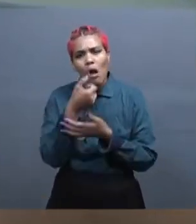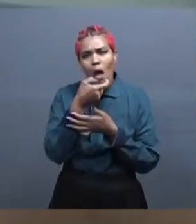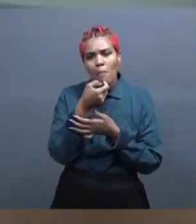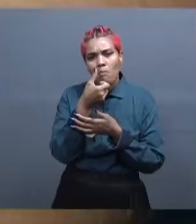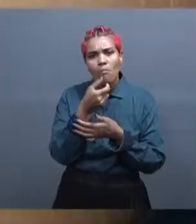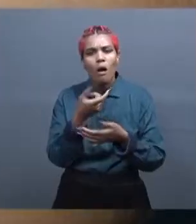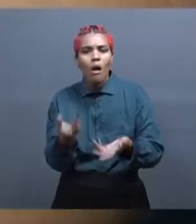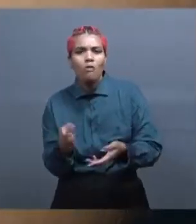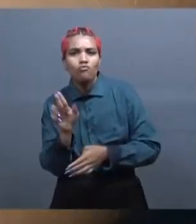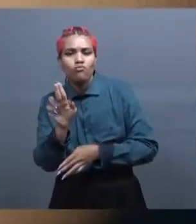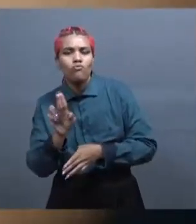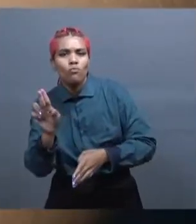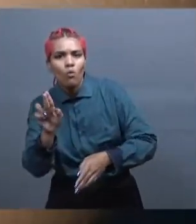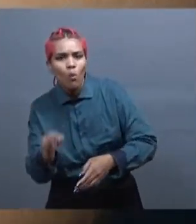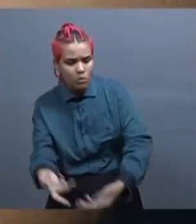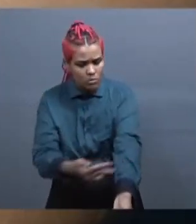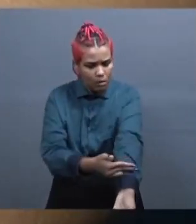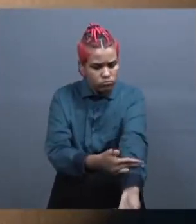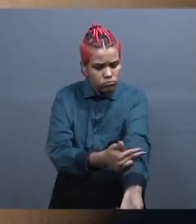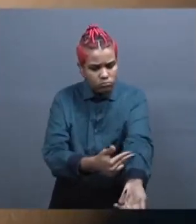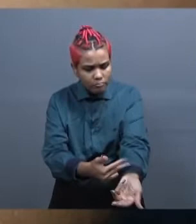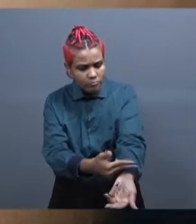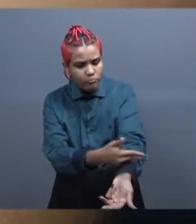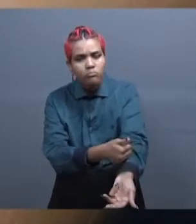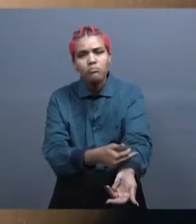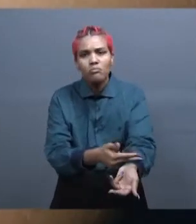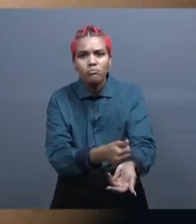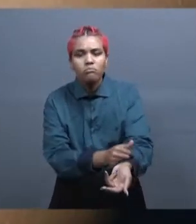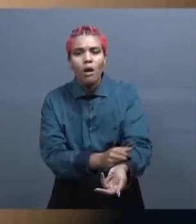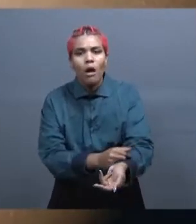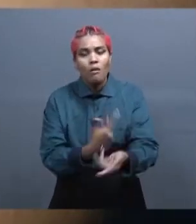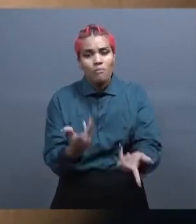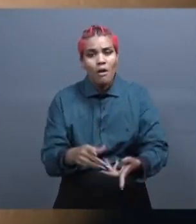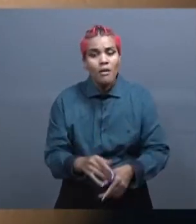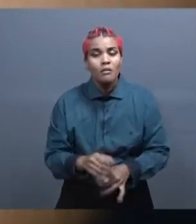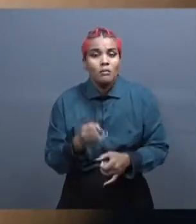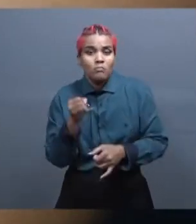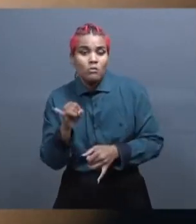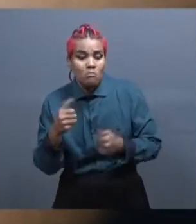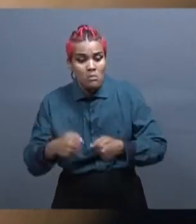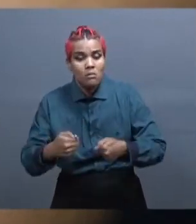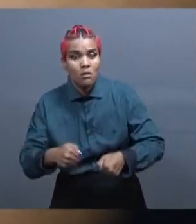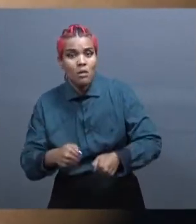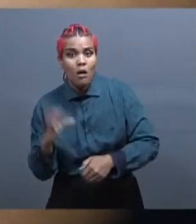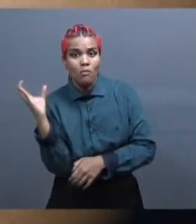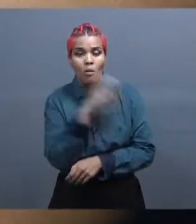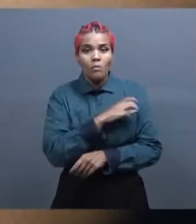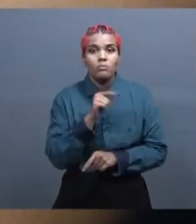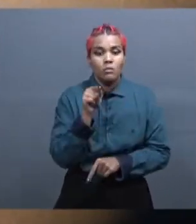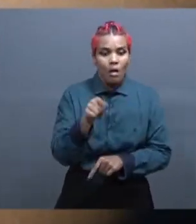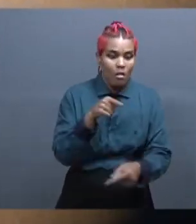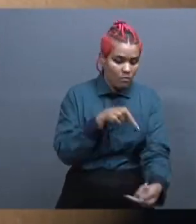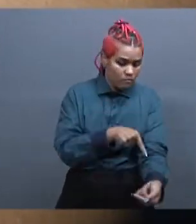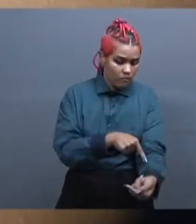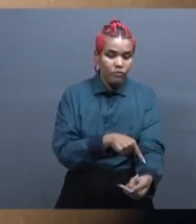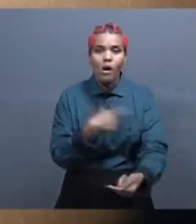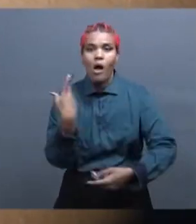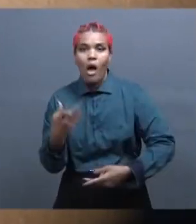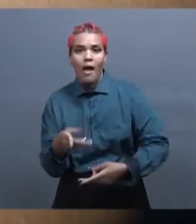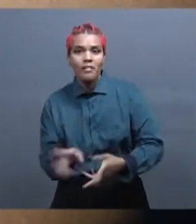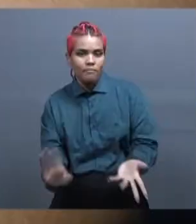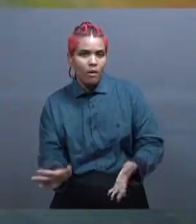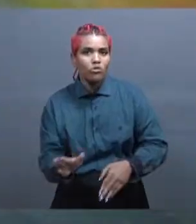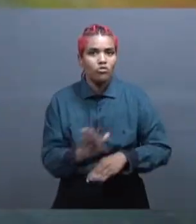contínua no caso de alguma emergência esse tipo de tatuagem pode orientar alguns procedimentos médicos e até salvar